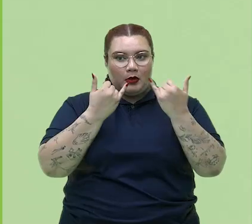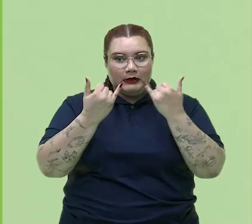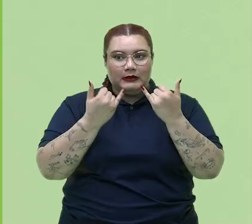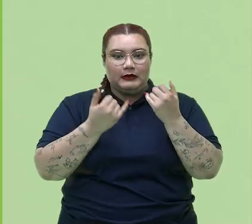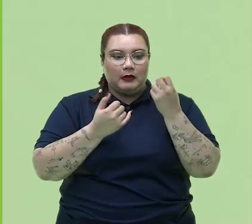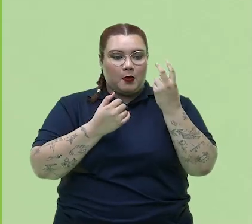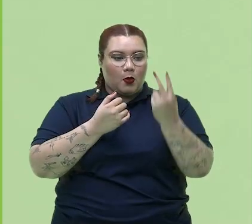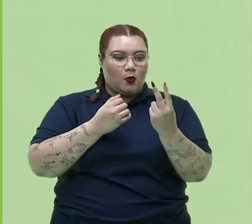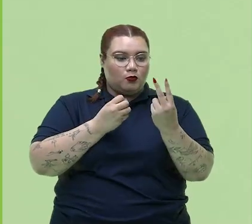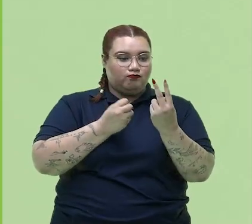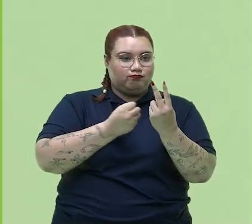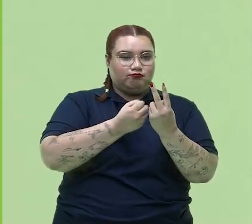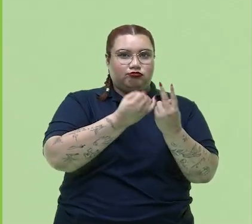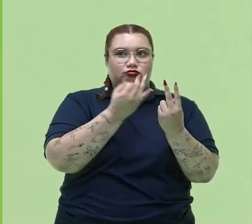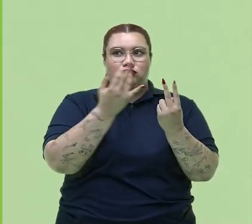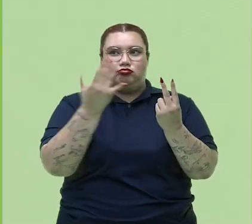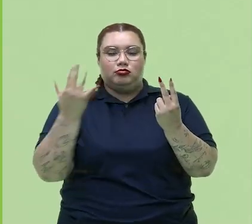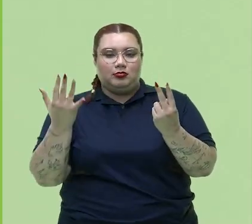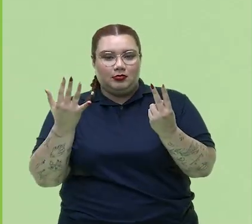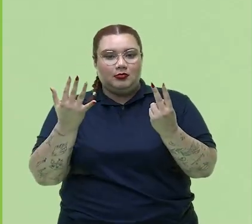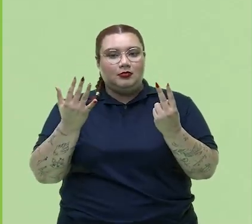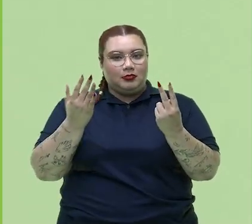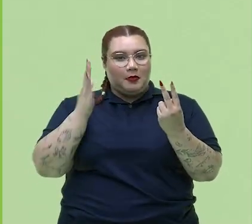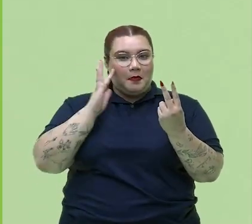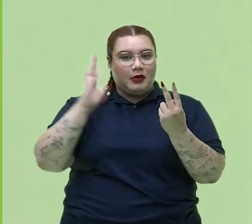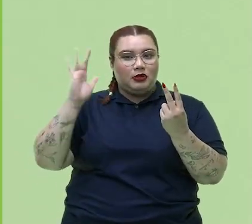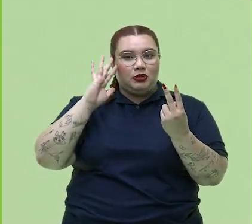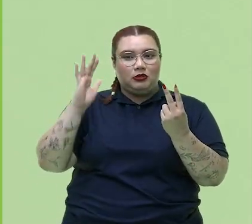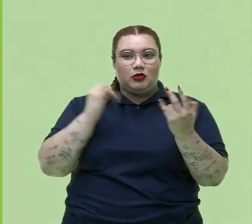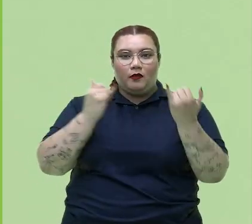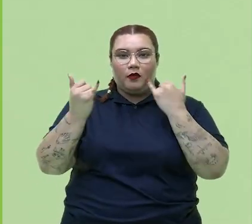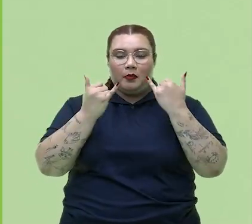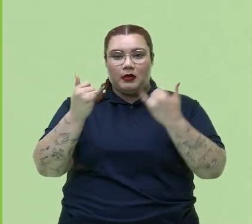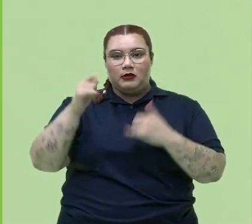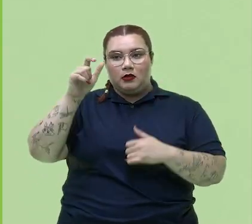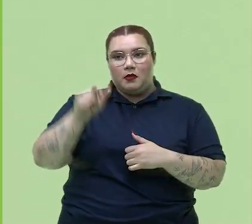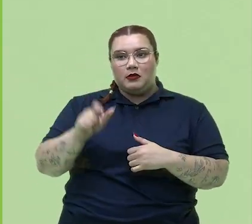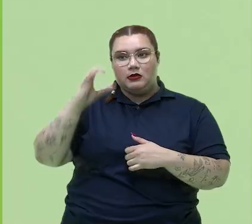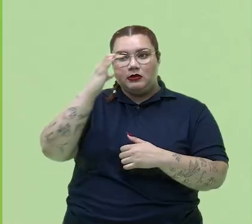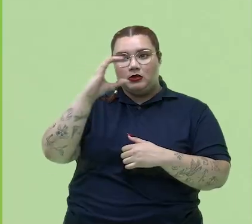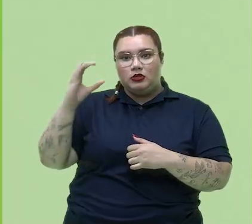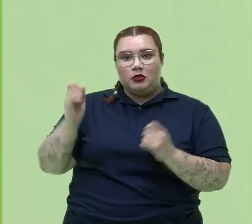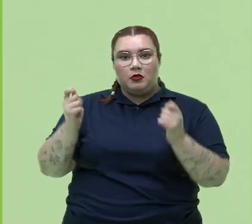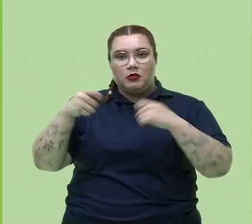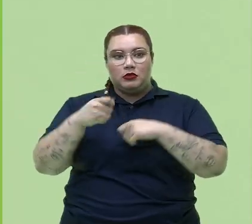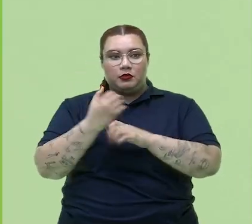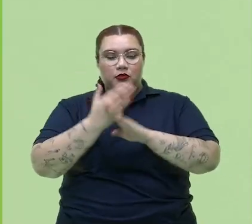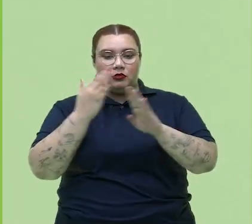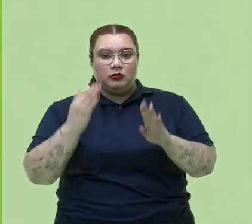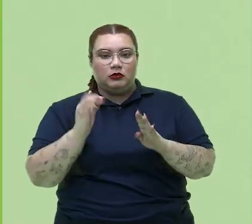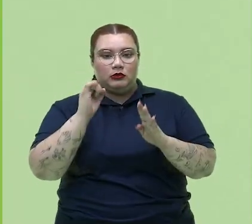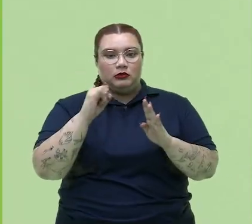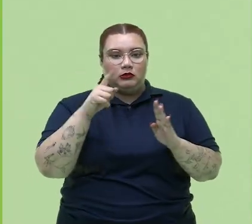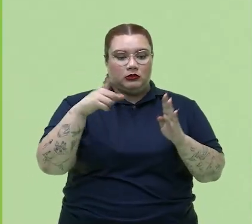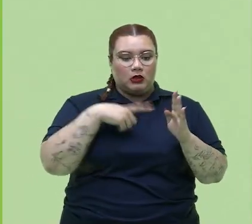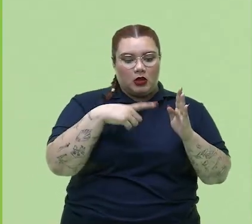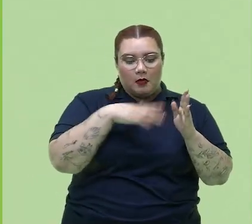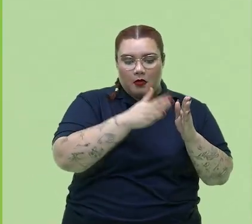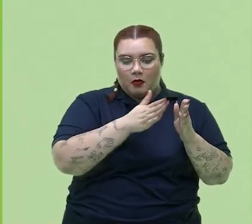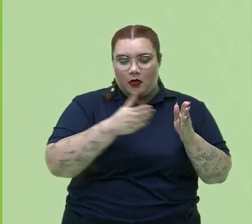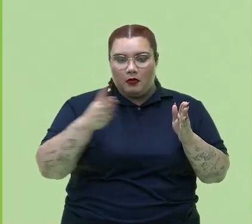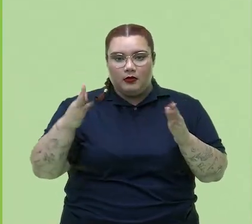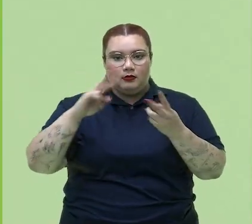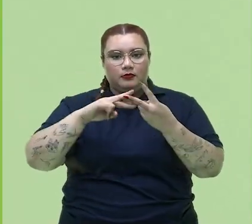deles. Imagina só a quantidade de informações que um cientista tem quando ele faz o sequenciamento genético,